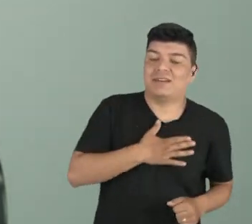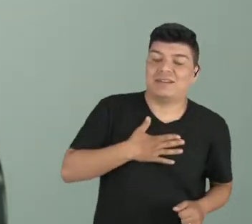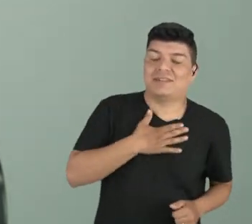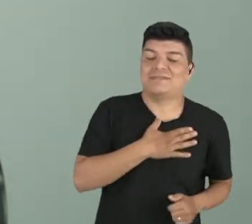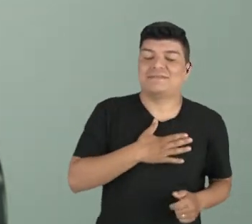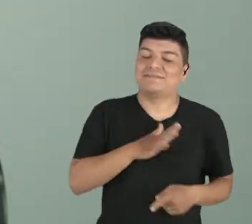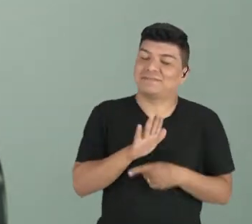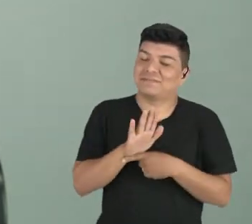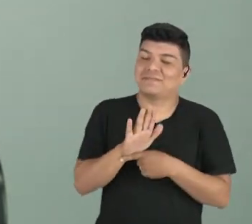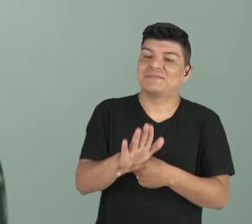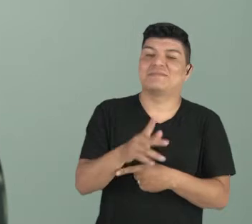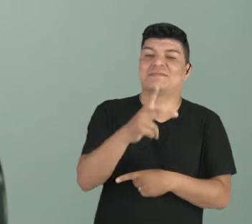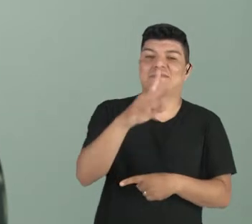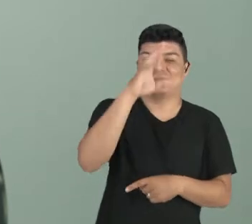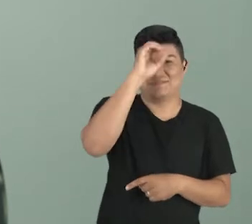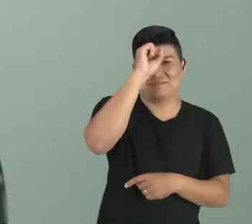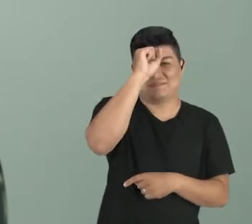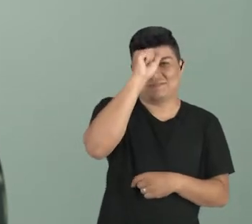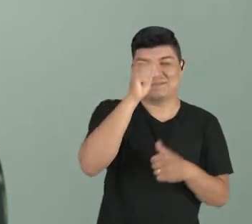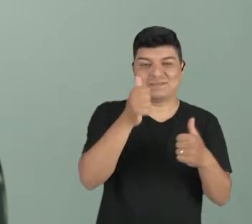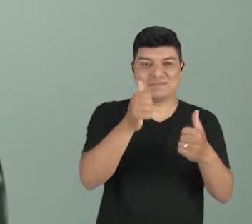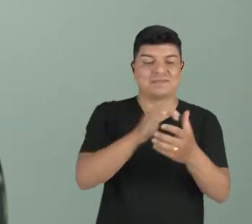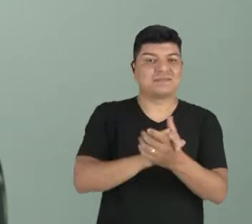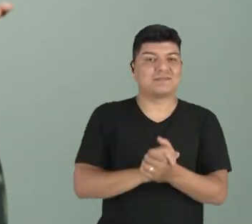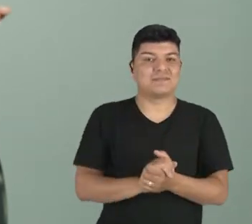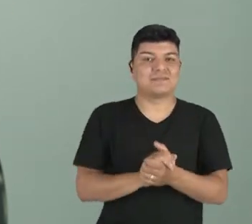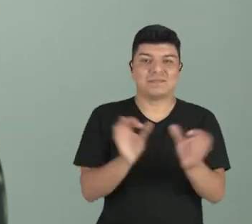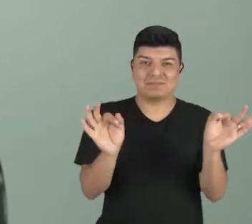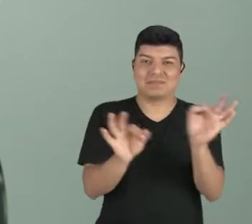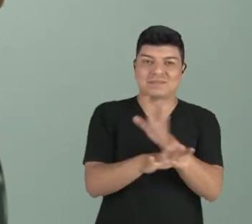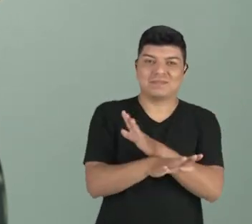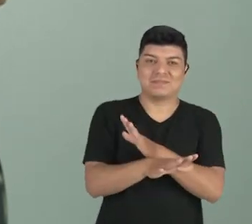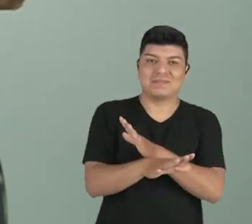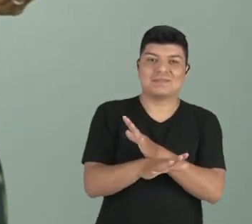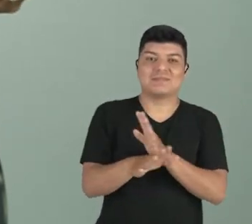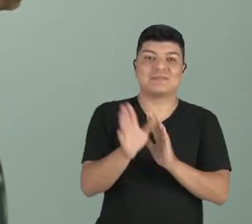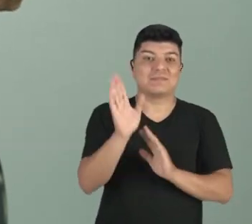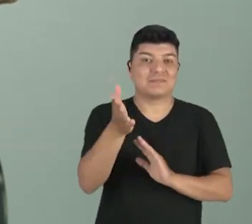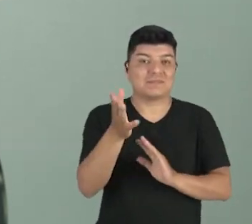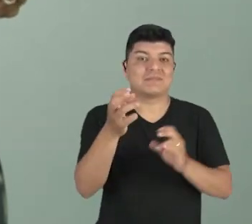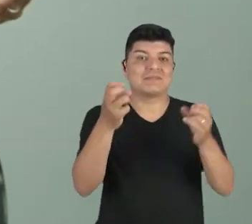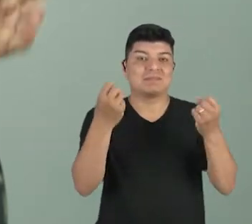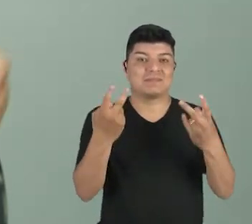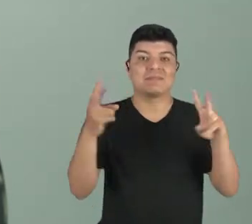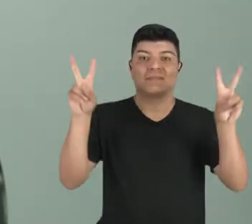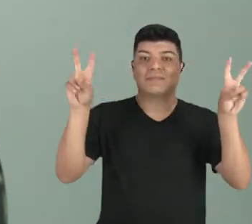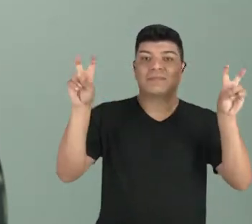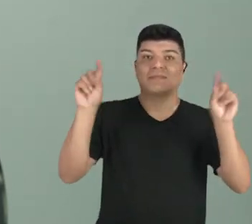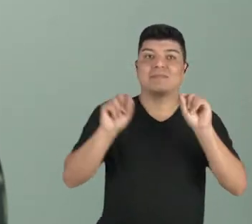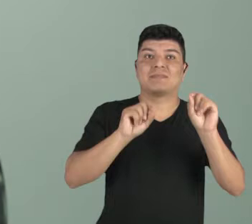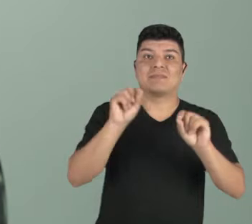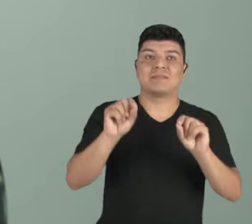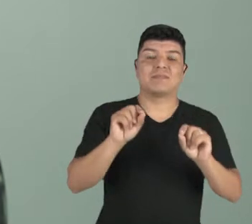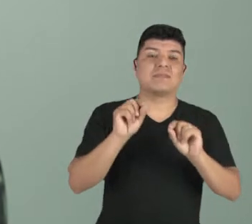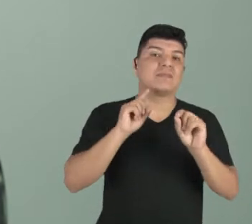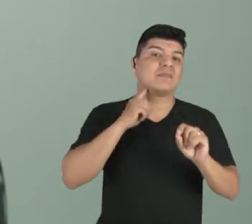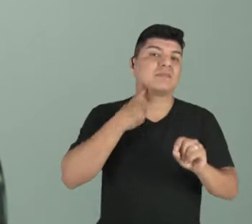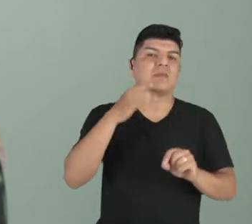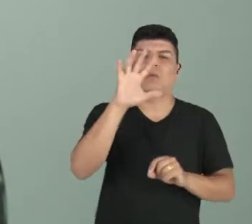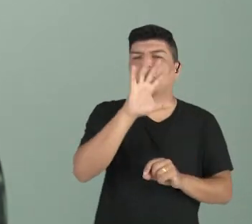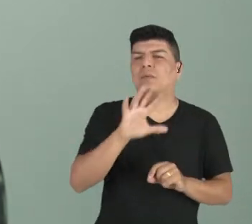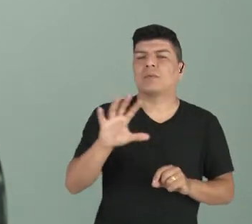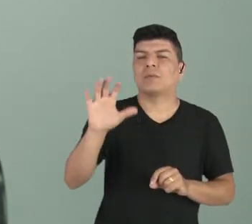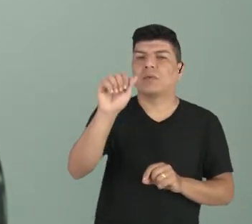você, contribuindo com a sua aprendizagem. Preparados? Então, como eu já disse, no tema, nós vamos falar sobre a poluição do